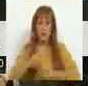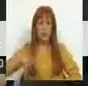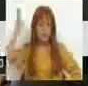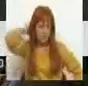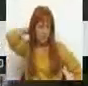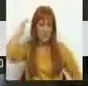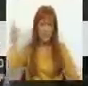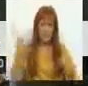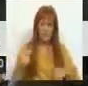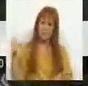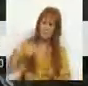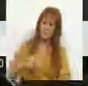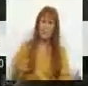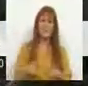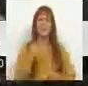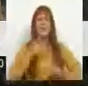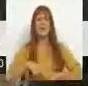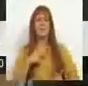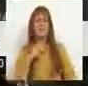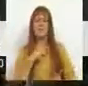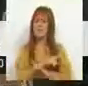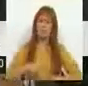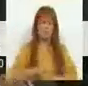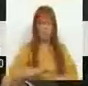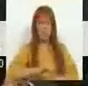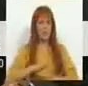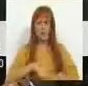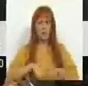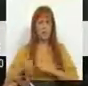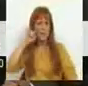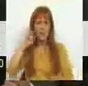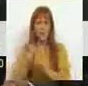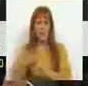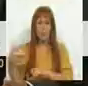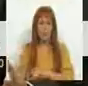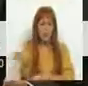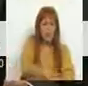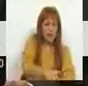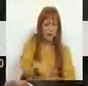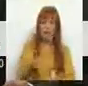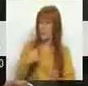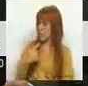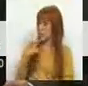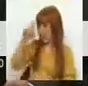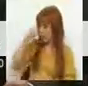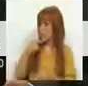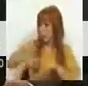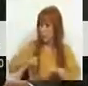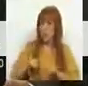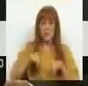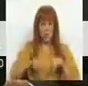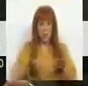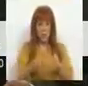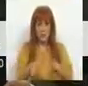Mariana Mortágua tenha vindo aqui novamente objetar contra a realização de uma auditoria externa, quando já lhe foi recordado aqui nesta